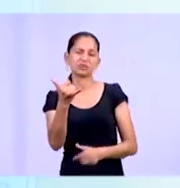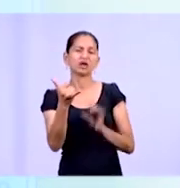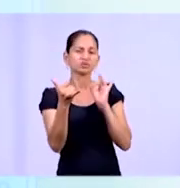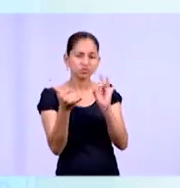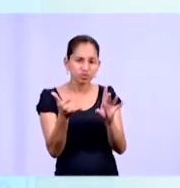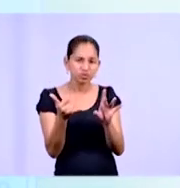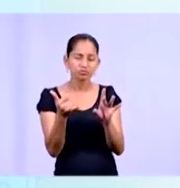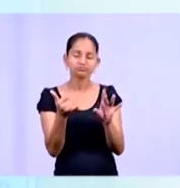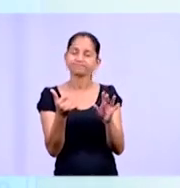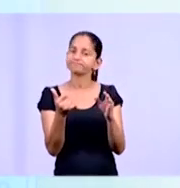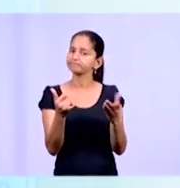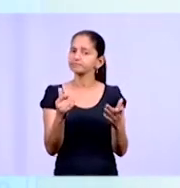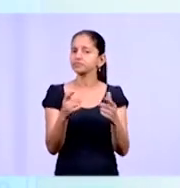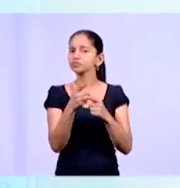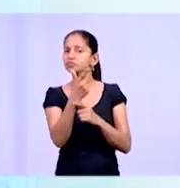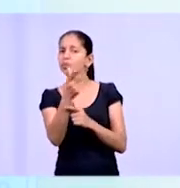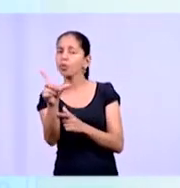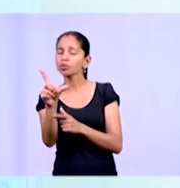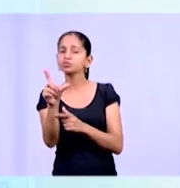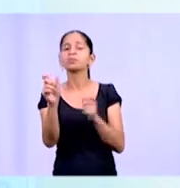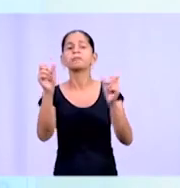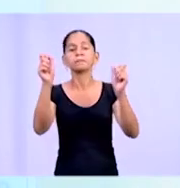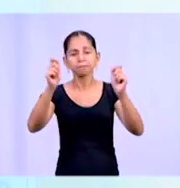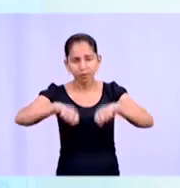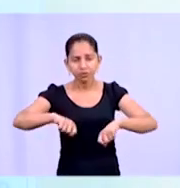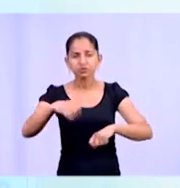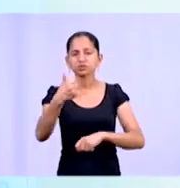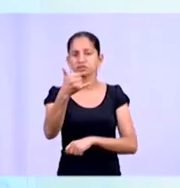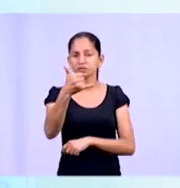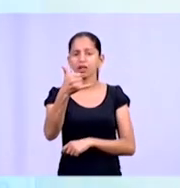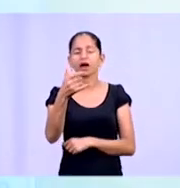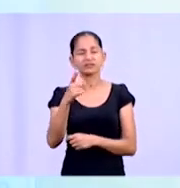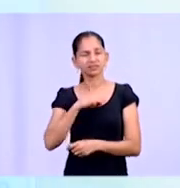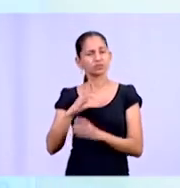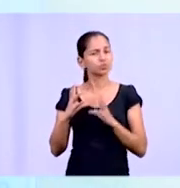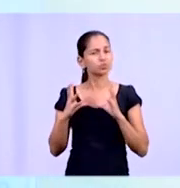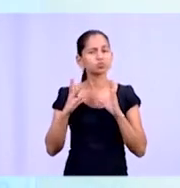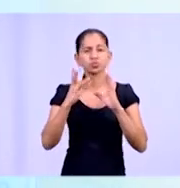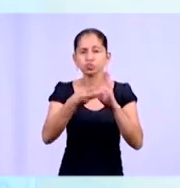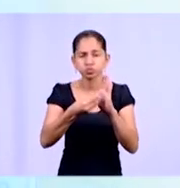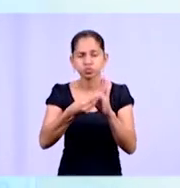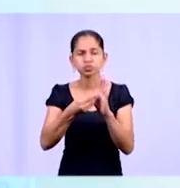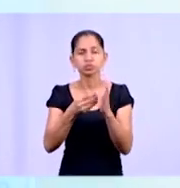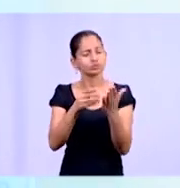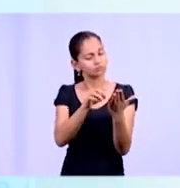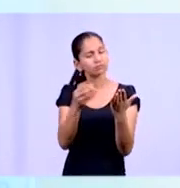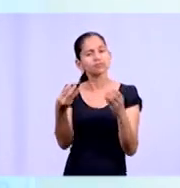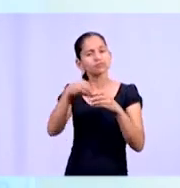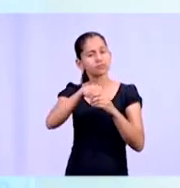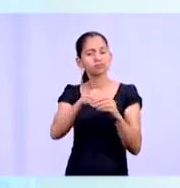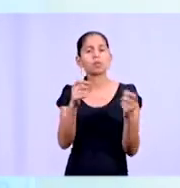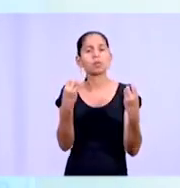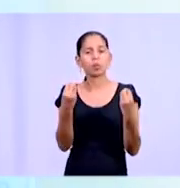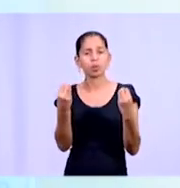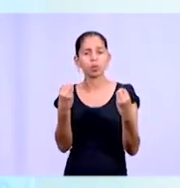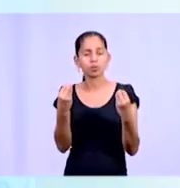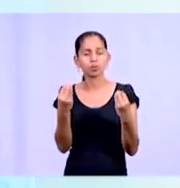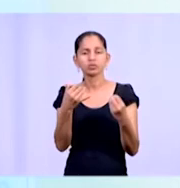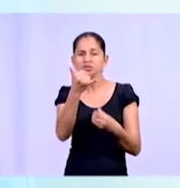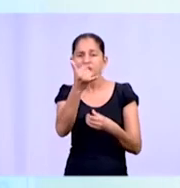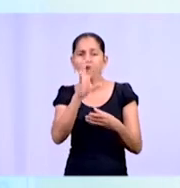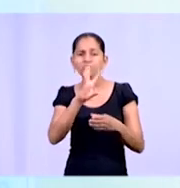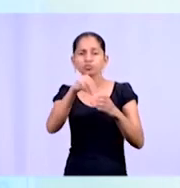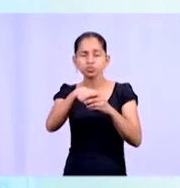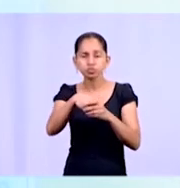a gente pode se externar para um smartphone, né? Um celular inteligente, um celular que presta serviço, um celular que está